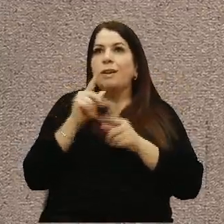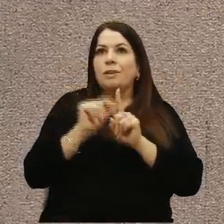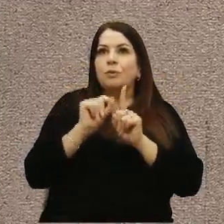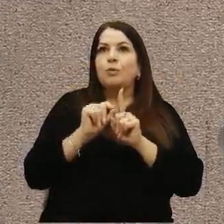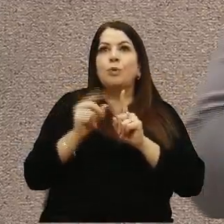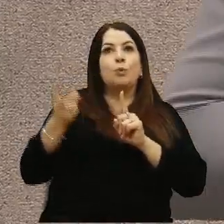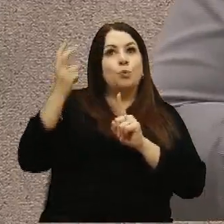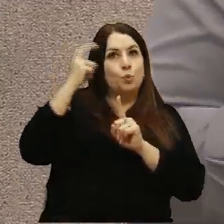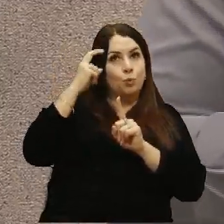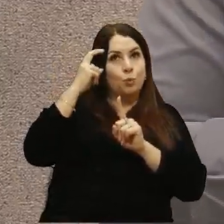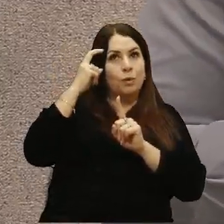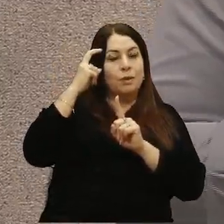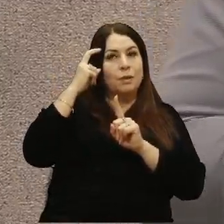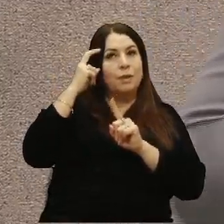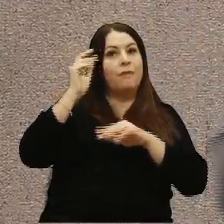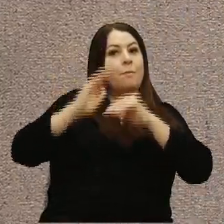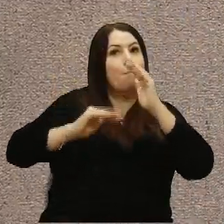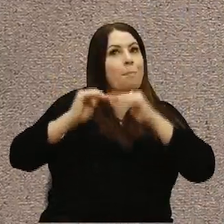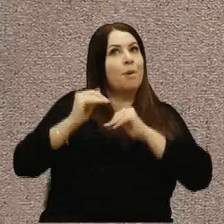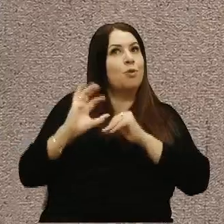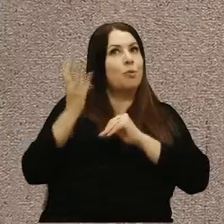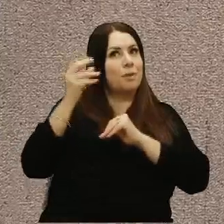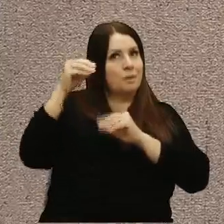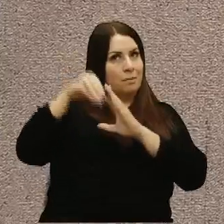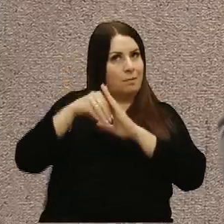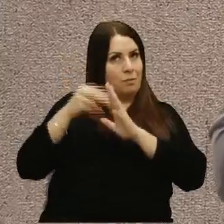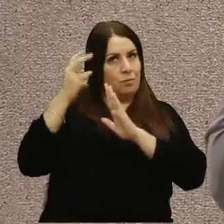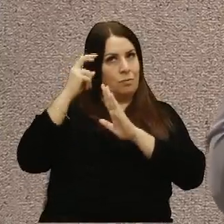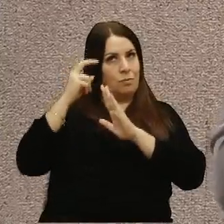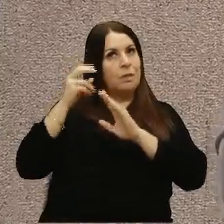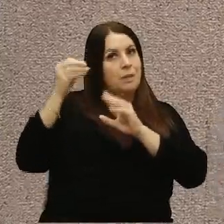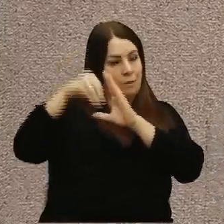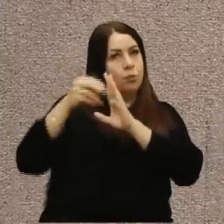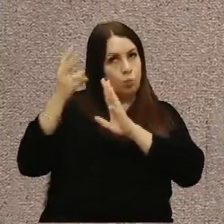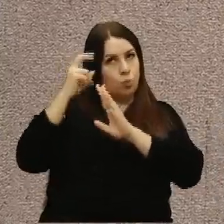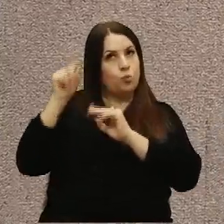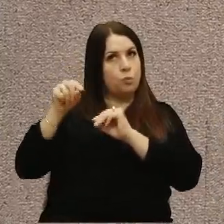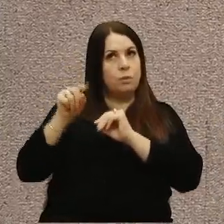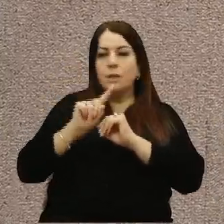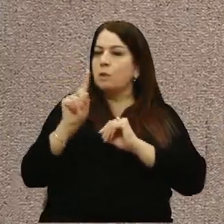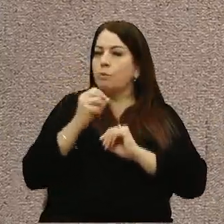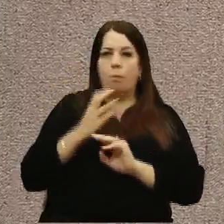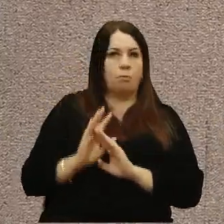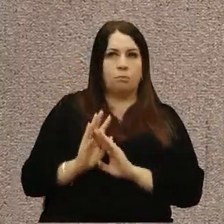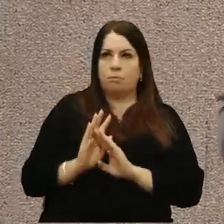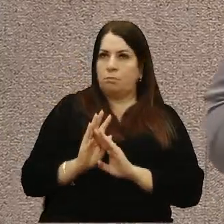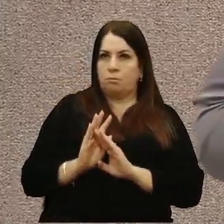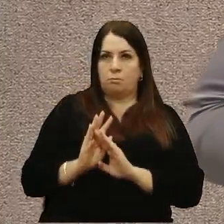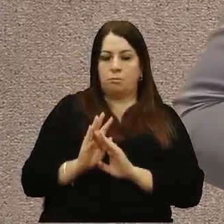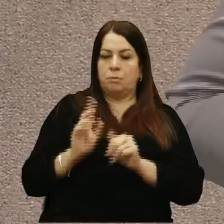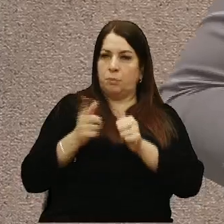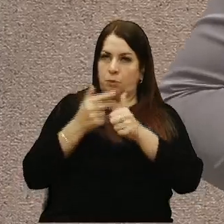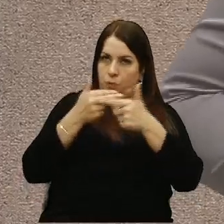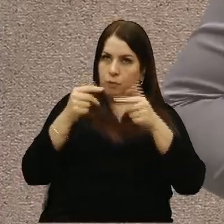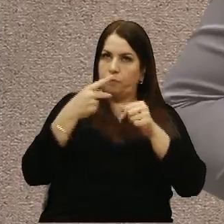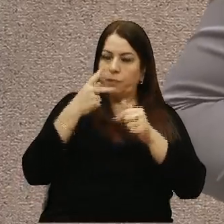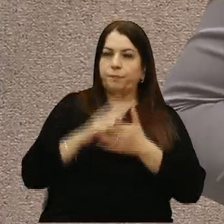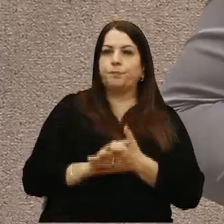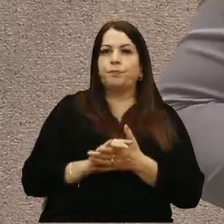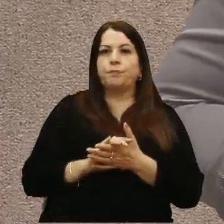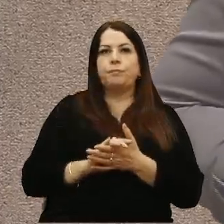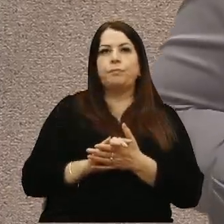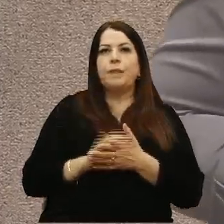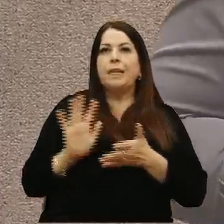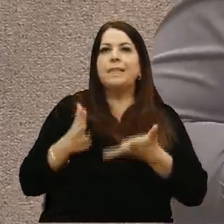questão da cultura, a gente está falando da prática que acontece dentro da cultura. Então, tem coisas dentro de culturas que não são boas. Então, primeira coisa, estou dizendo isso. Tem outras, por exemplo,